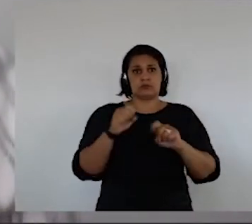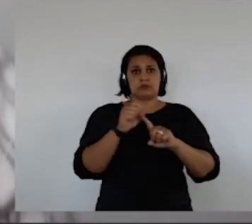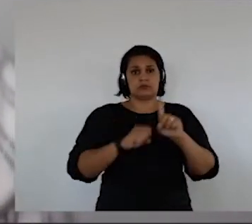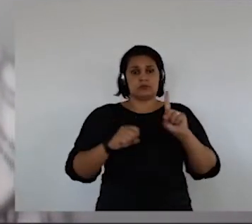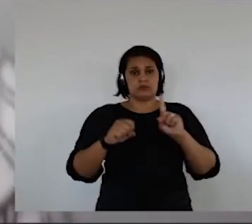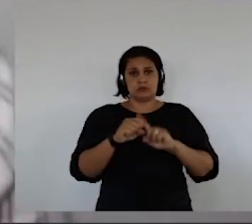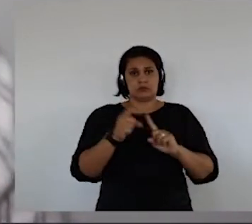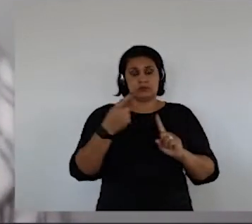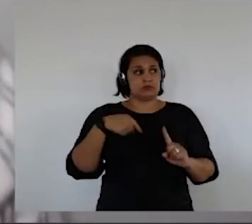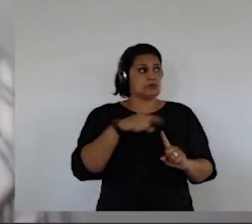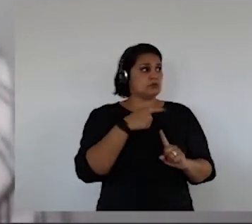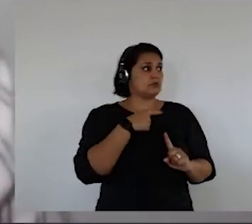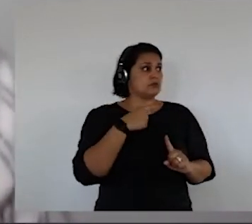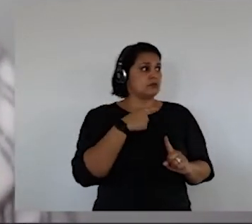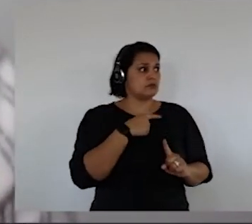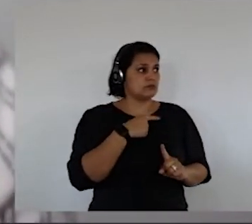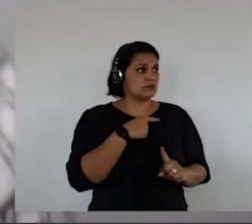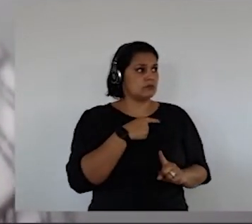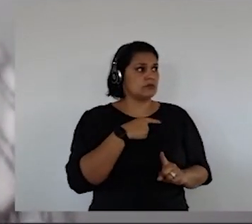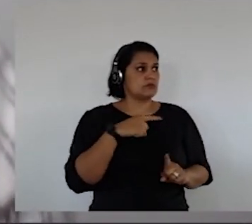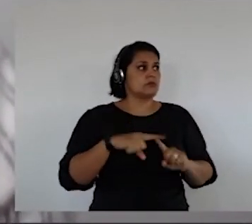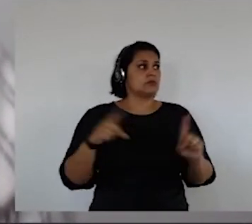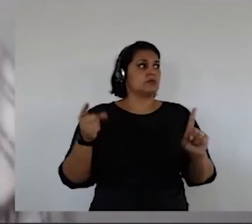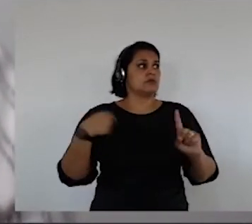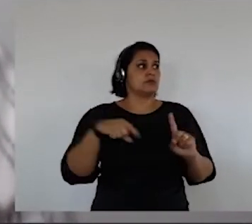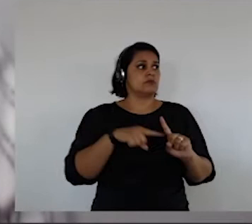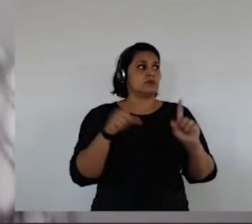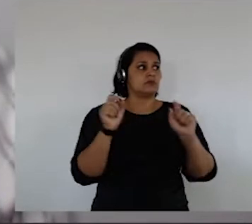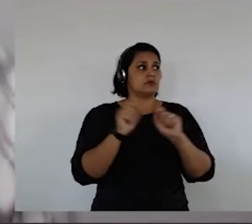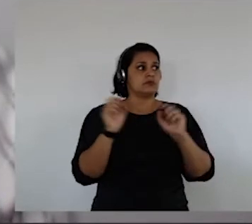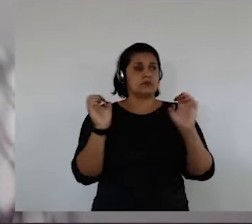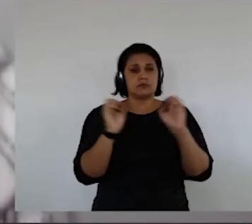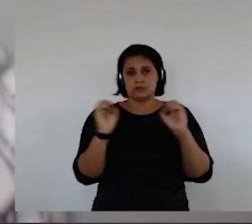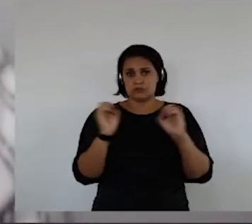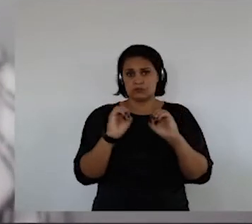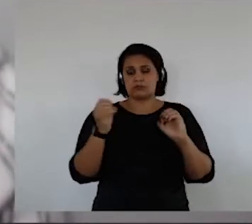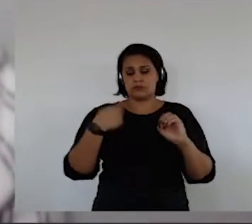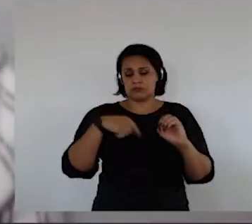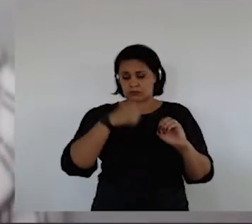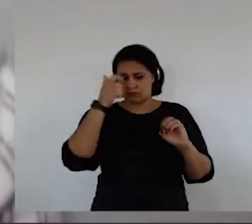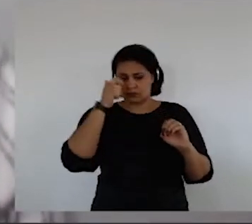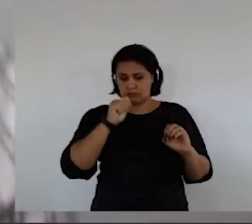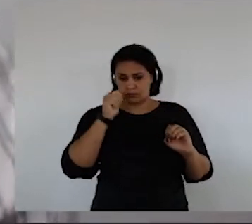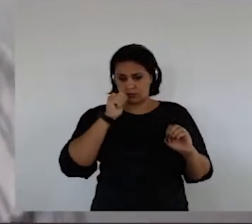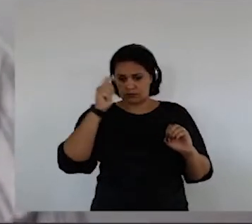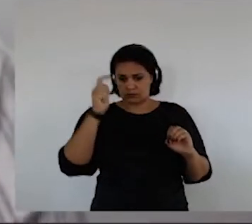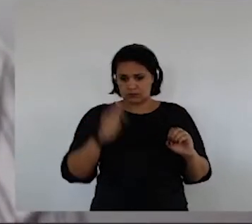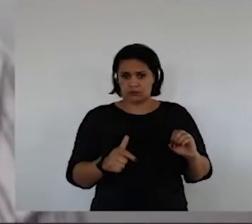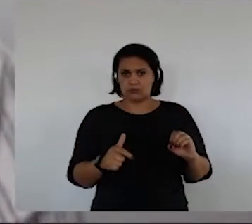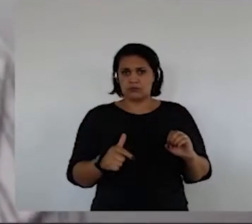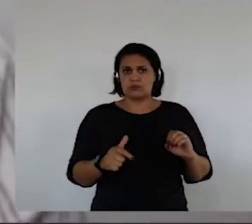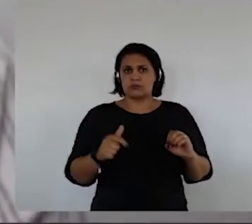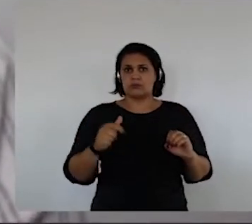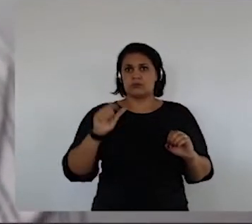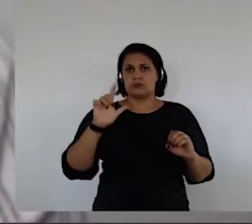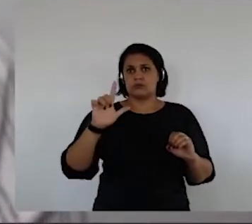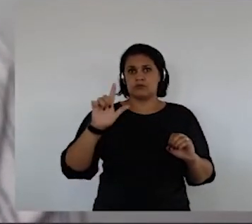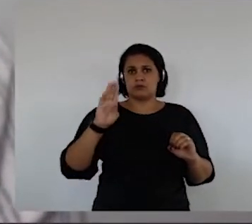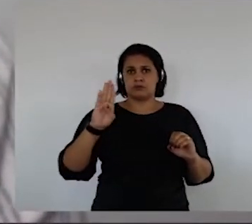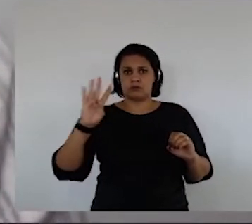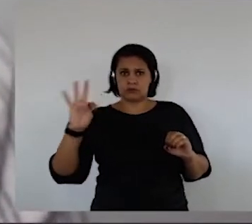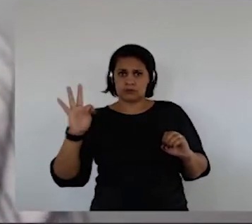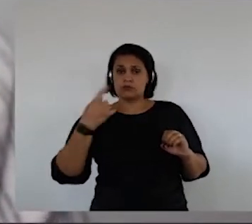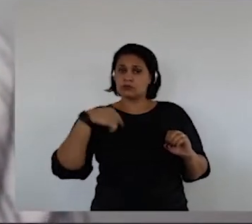temos ocupado as grandes bancas, nós, mulheres negras e LGBTs, somos as advogadas que exercemos